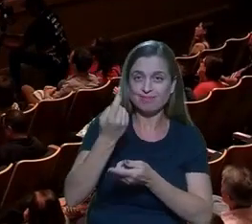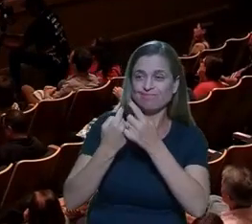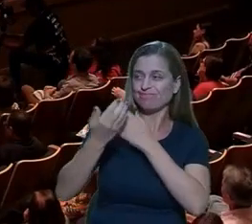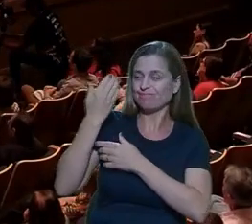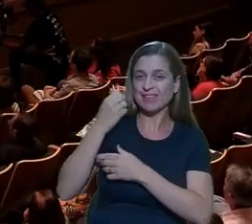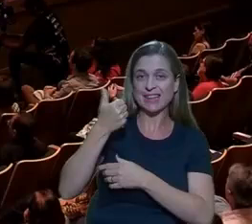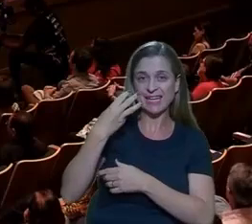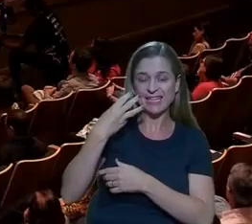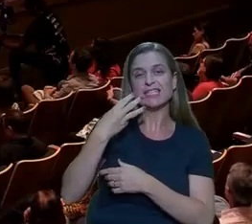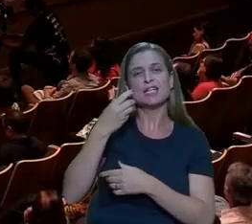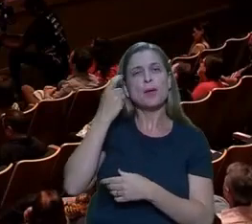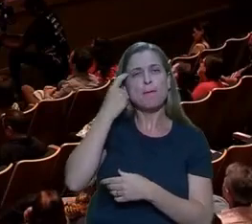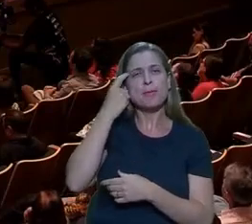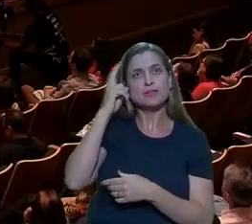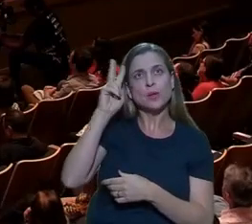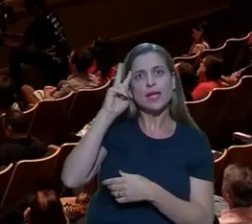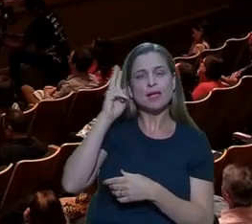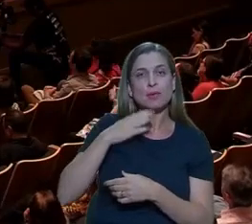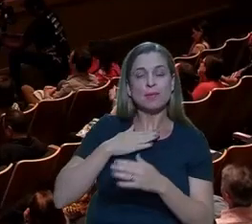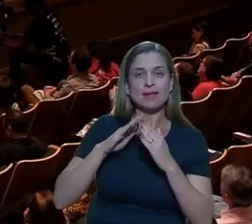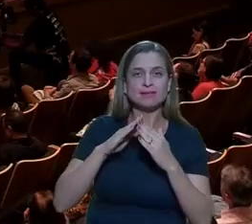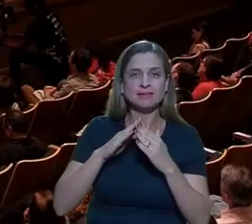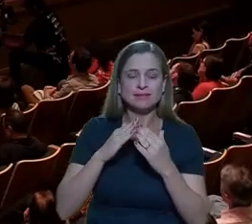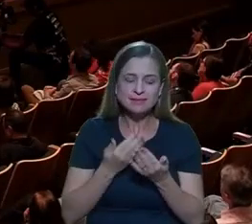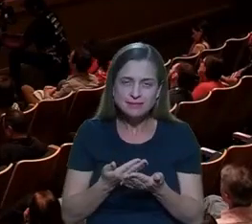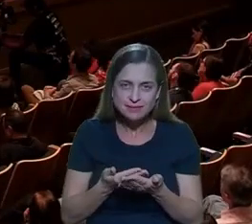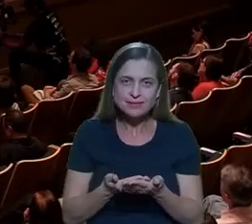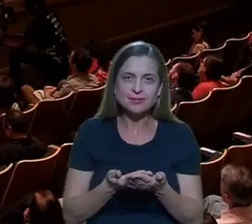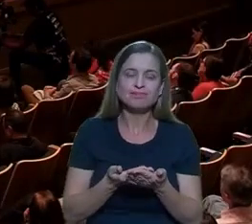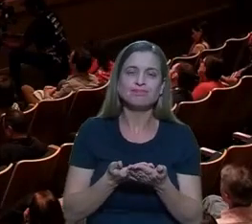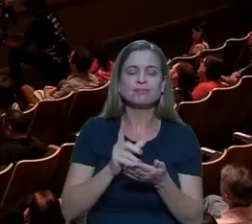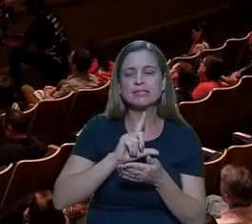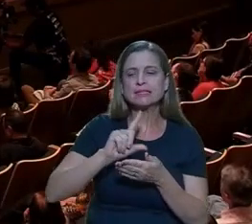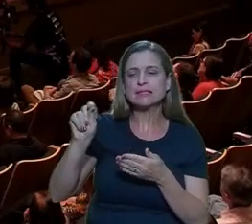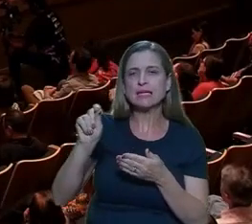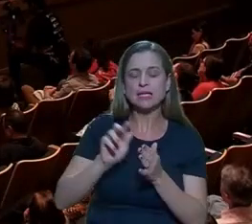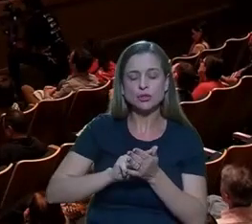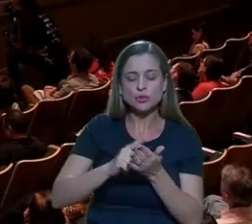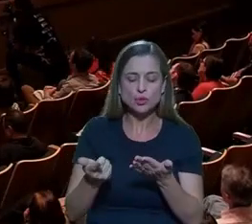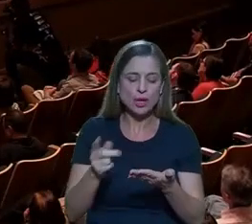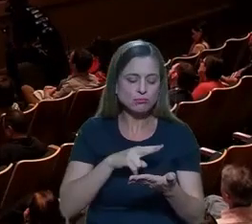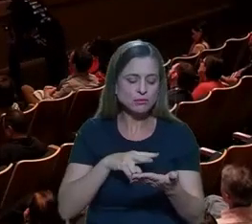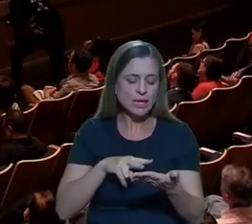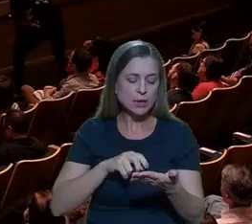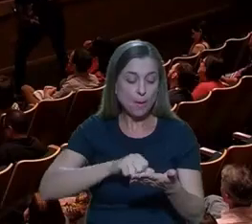eu lembro de estar em sala de aula e, ao sair da escola, leio no jornal a primeira Filha Araxá, né,